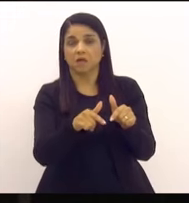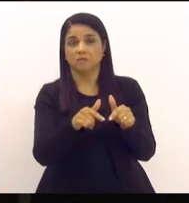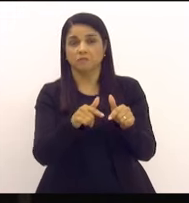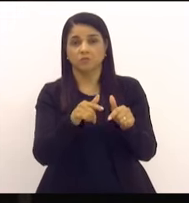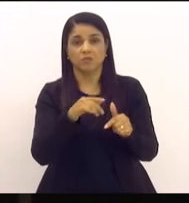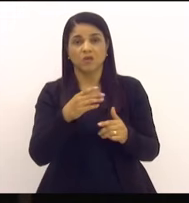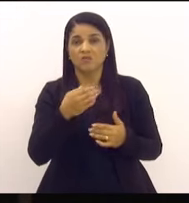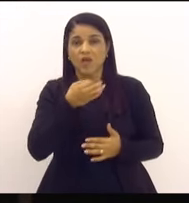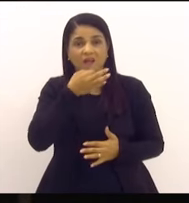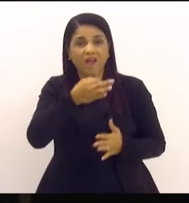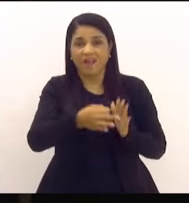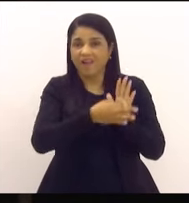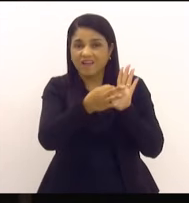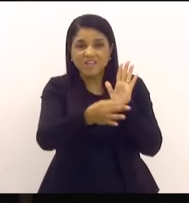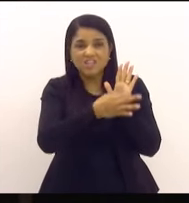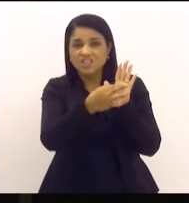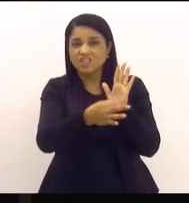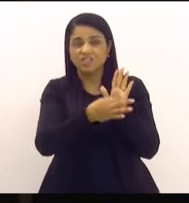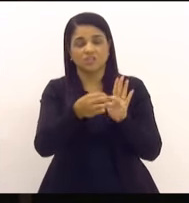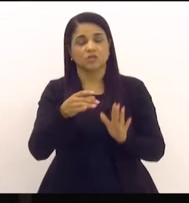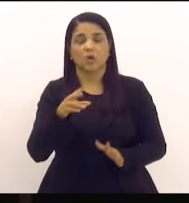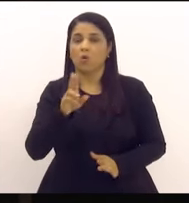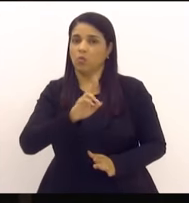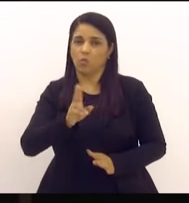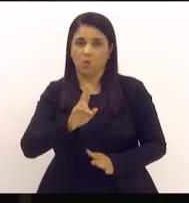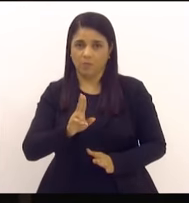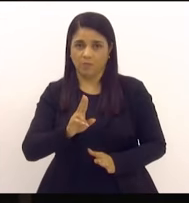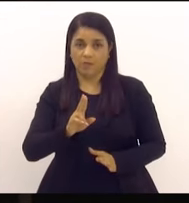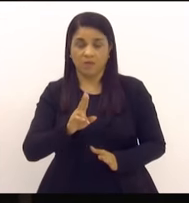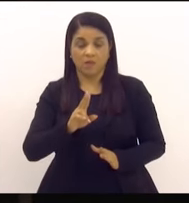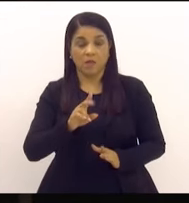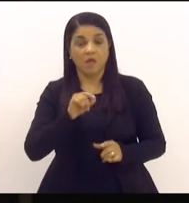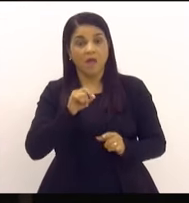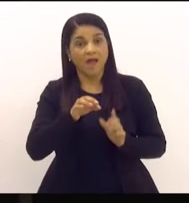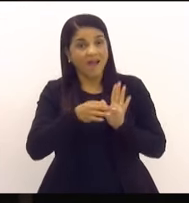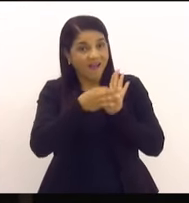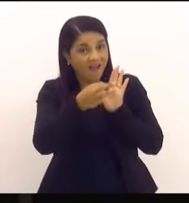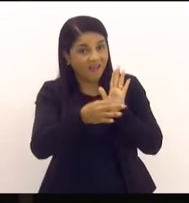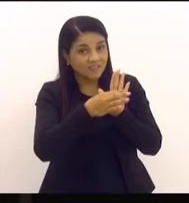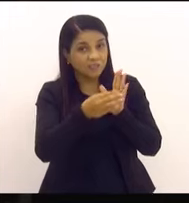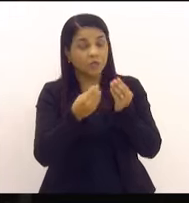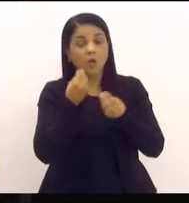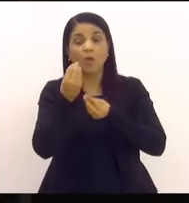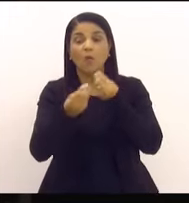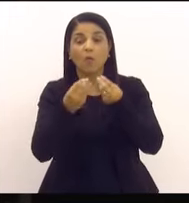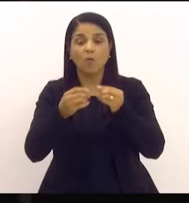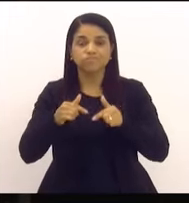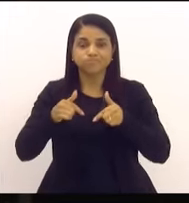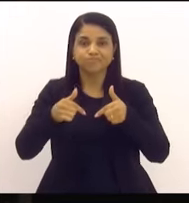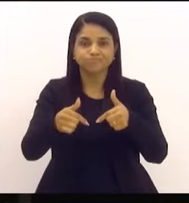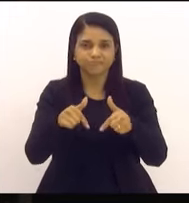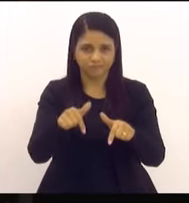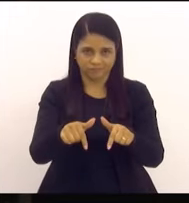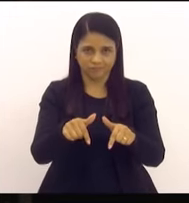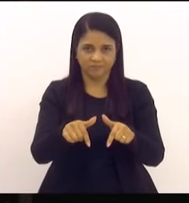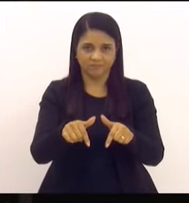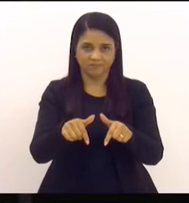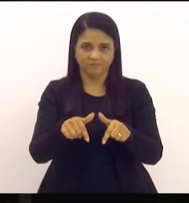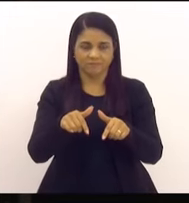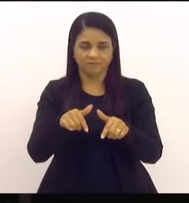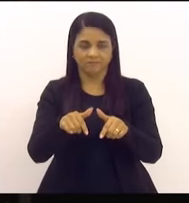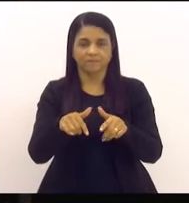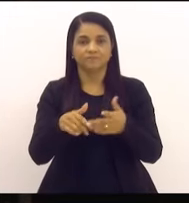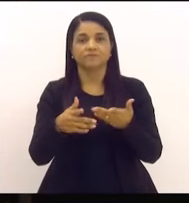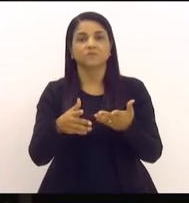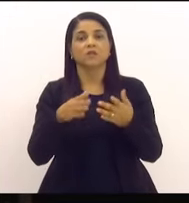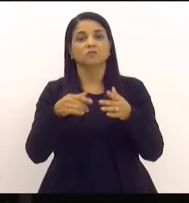nome. A crítica foi a forma com que foi conduzido. Nós absorvemos essa crítica, então já antecipo, presidente,